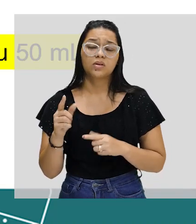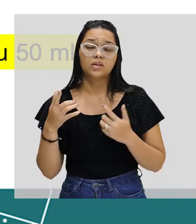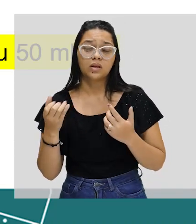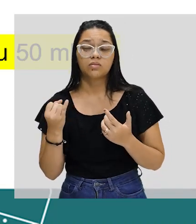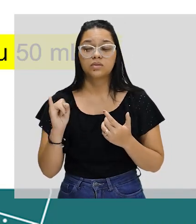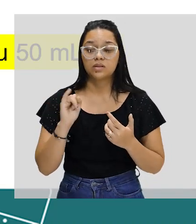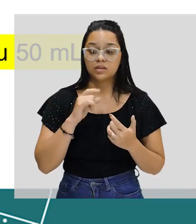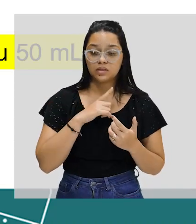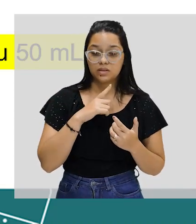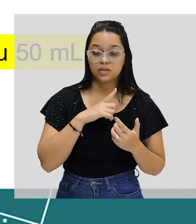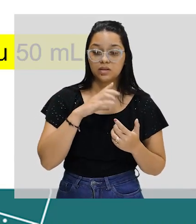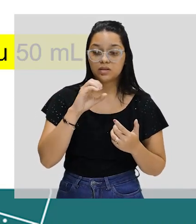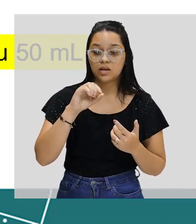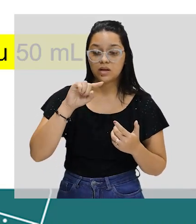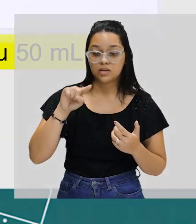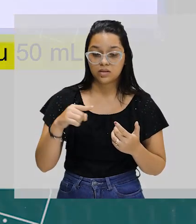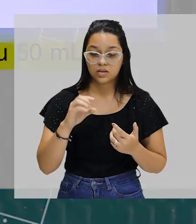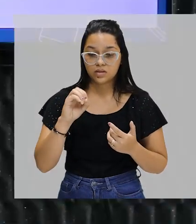se eu tenho